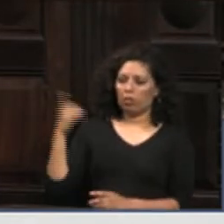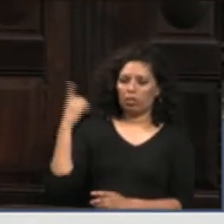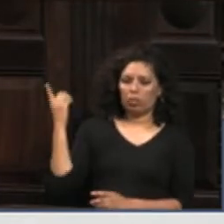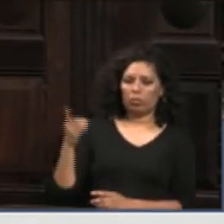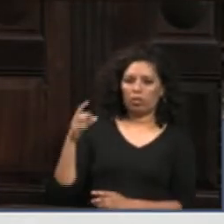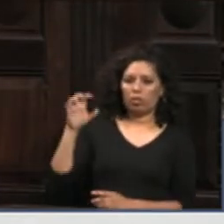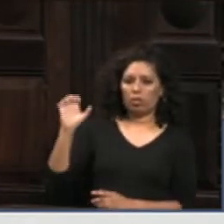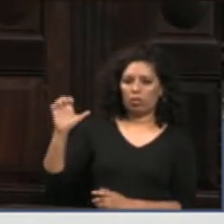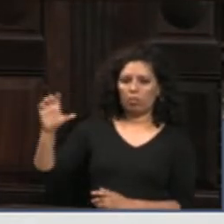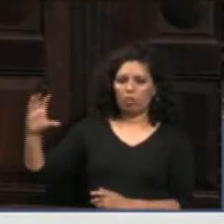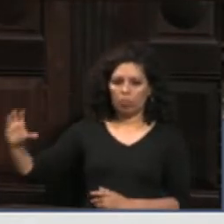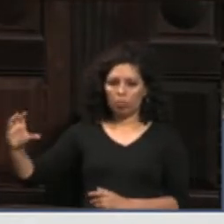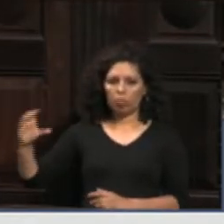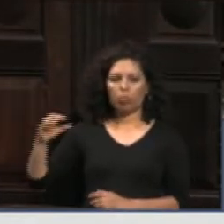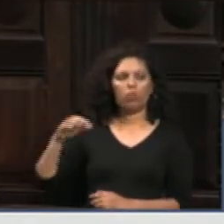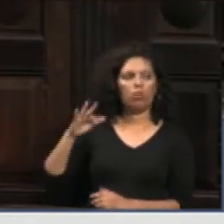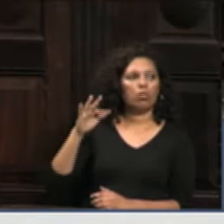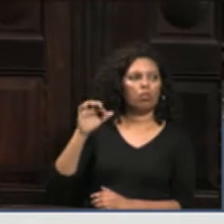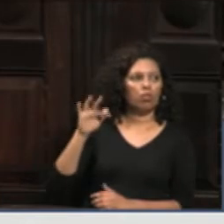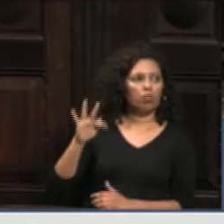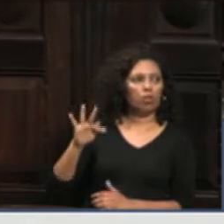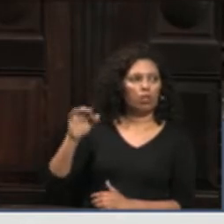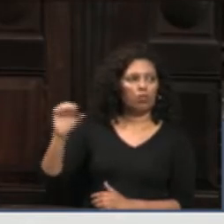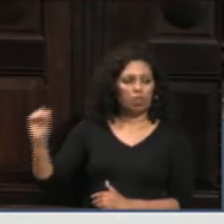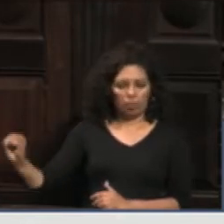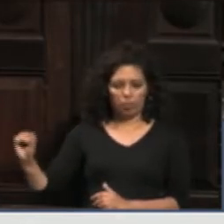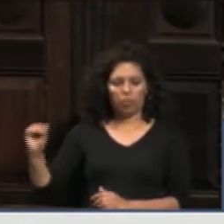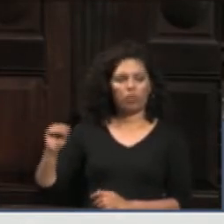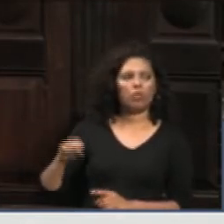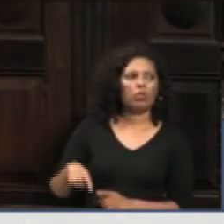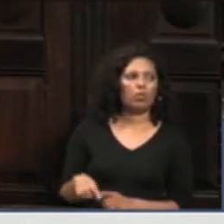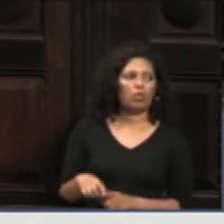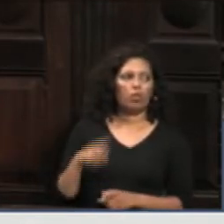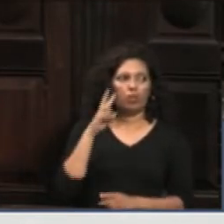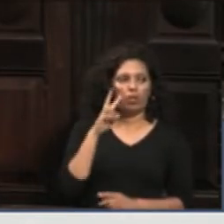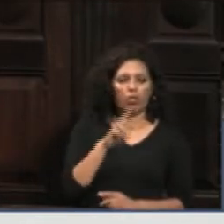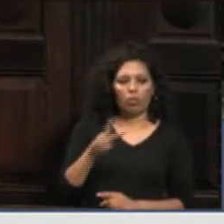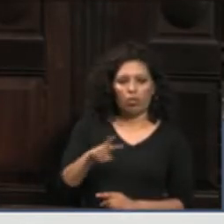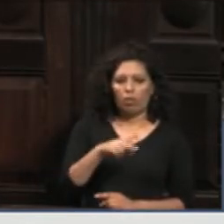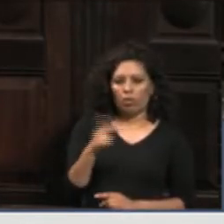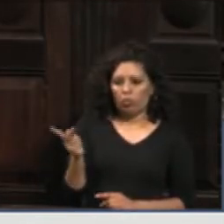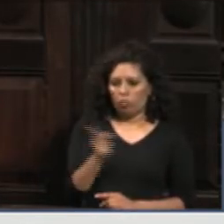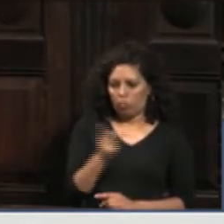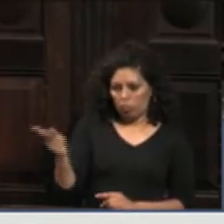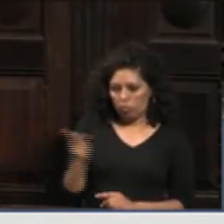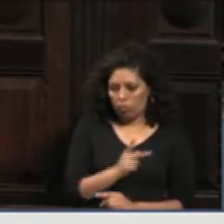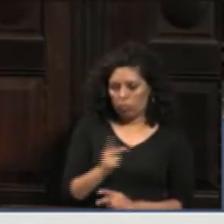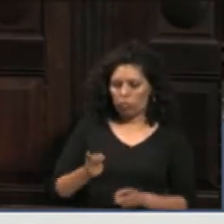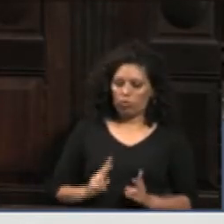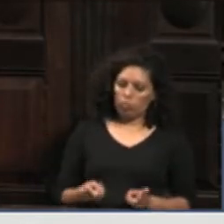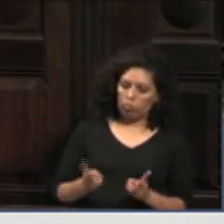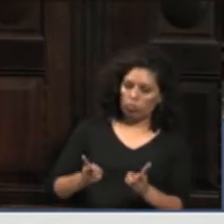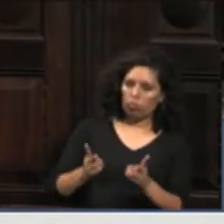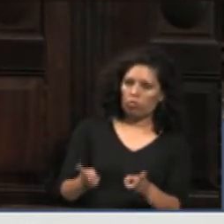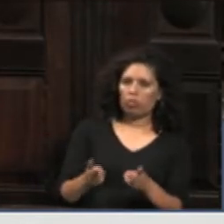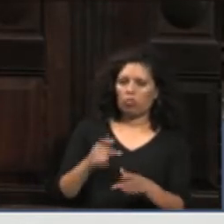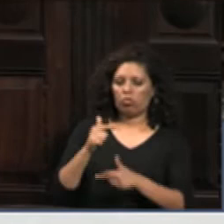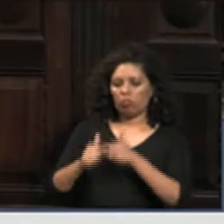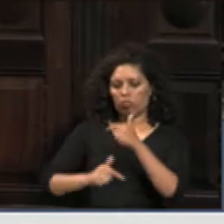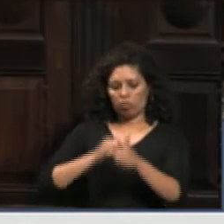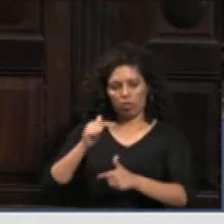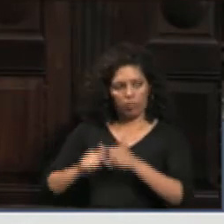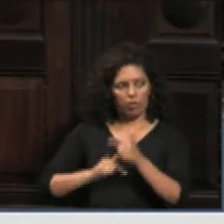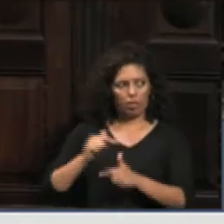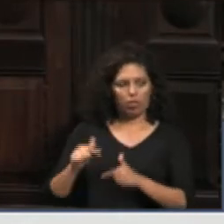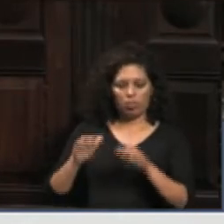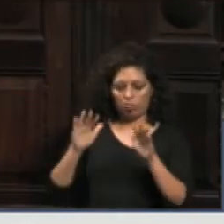Eulemar Coelho, com muita alegria, vendo o reconhecimento da população em relação à recondução de Vossa